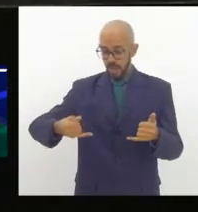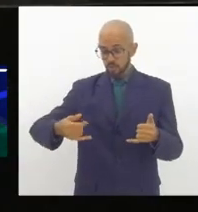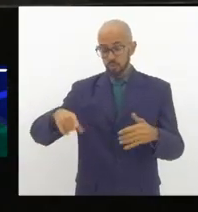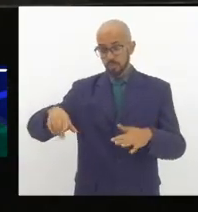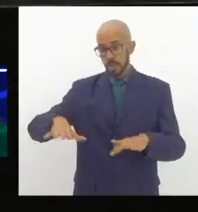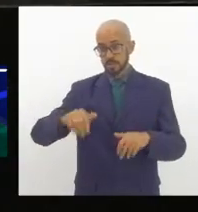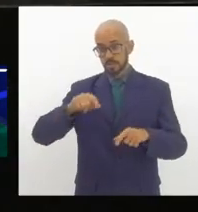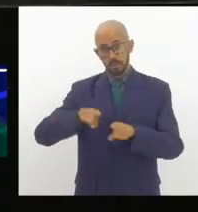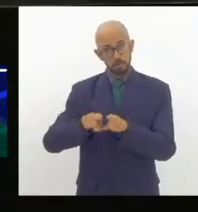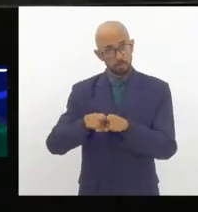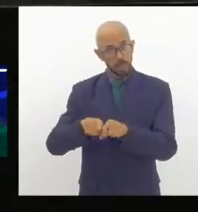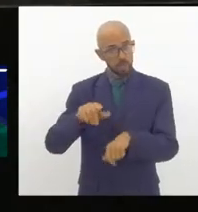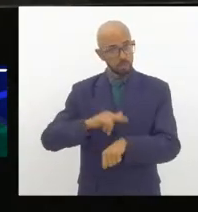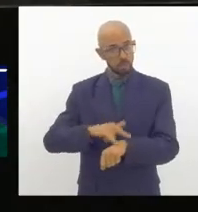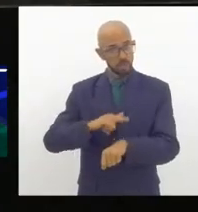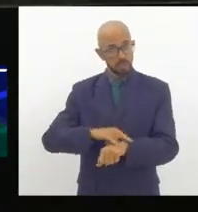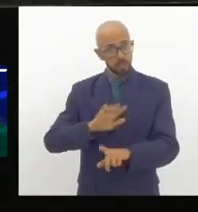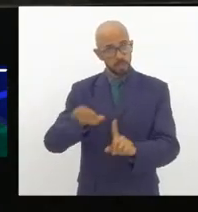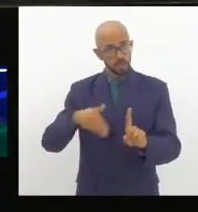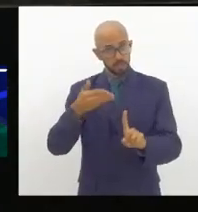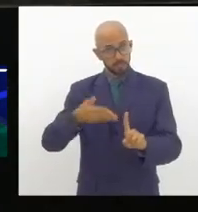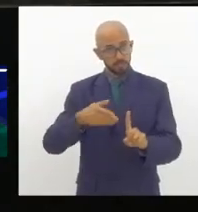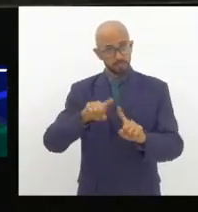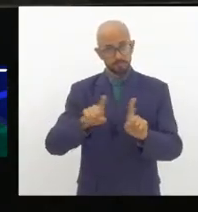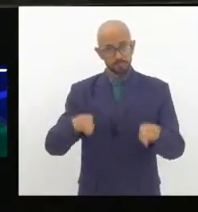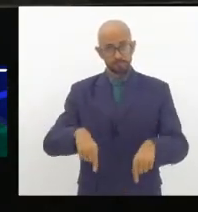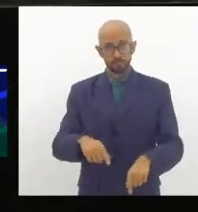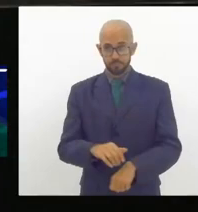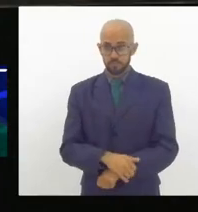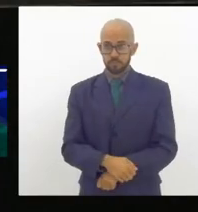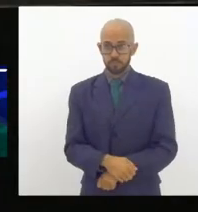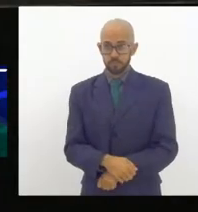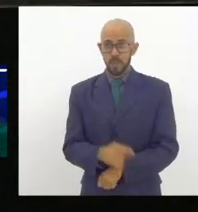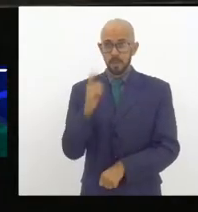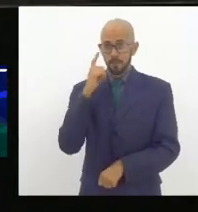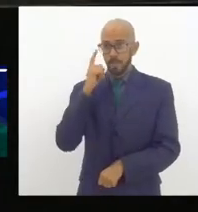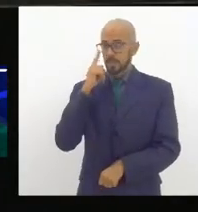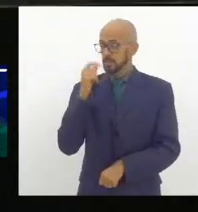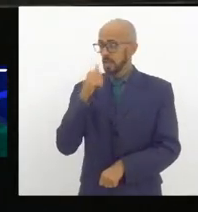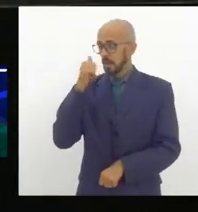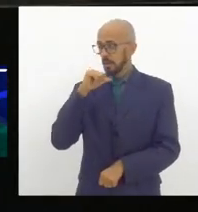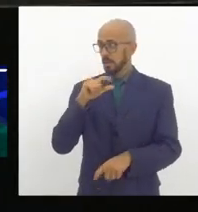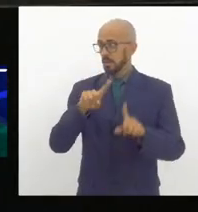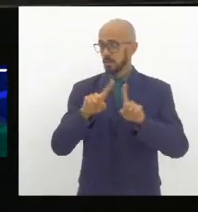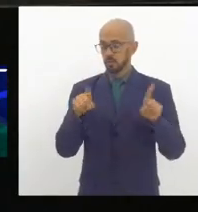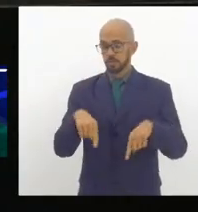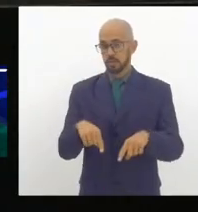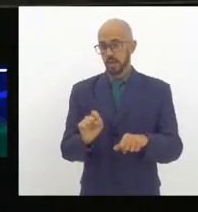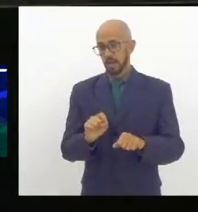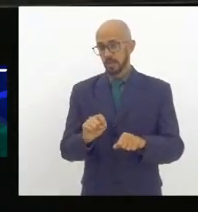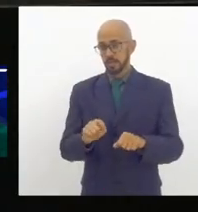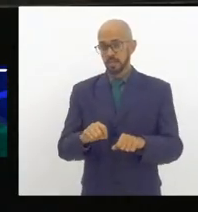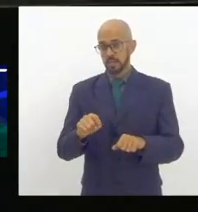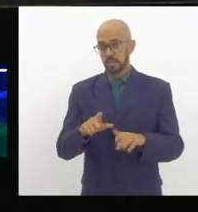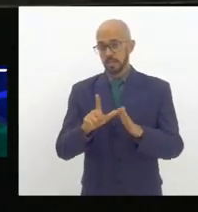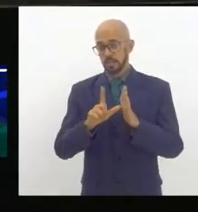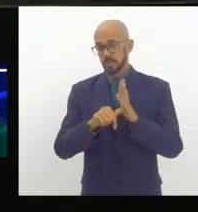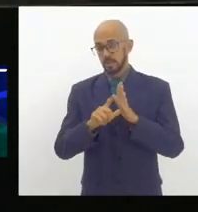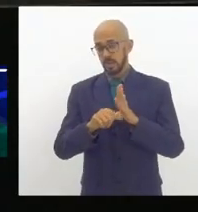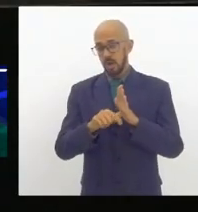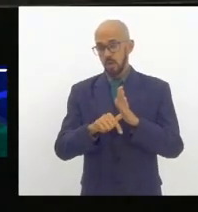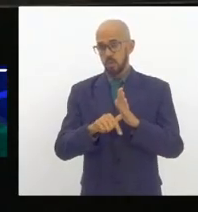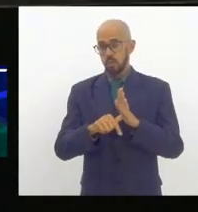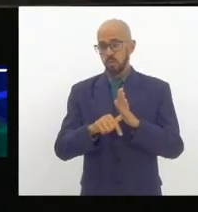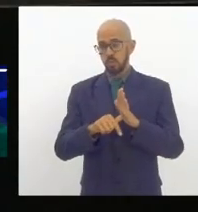questão dos banheiros para poder dar dignidade ao trabalhador imagina que ela trabalhadora que sai da Central do Brasil